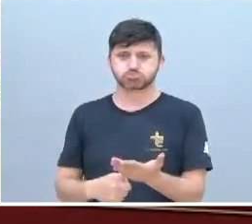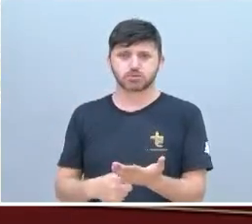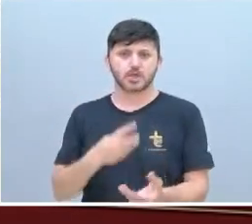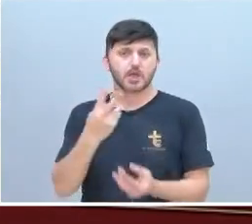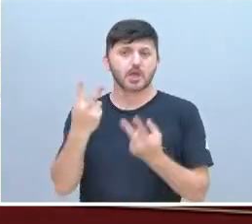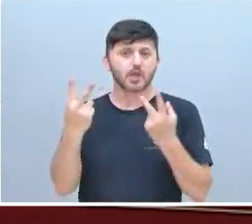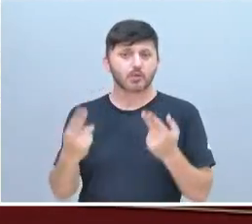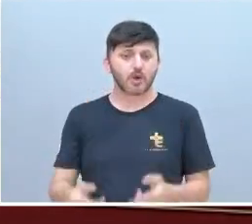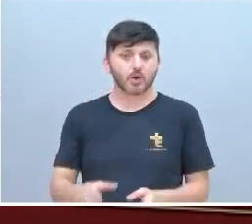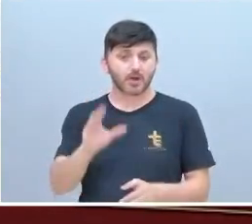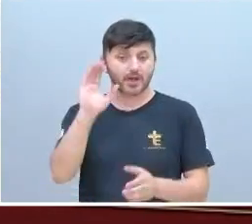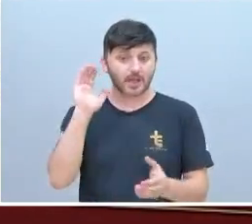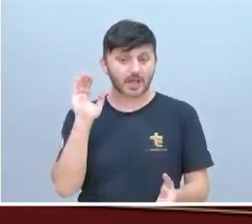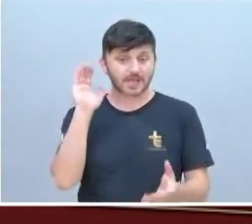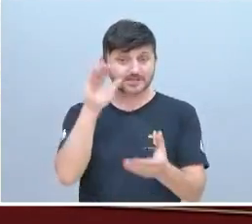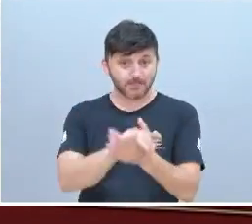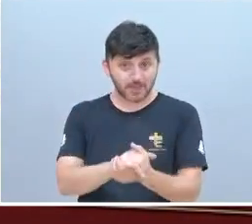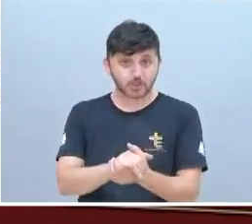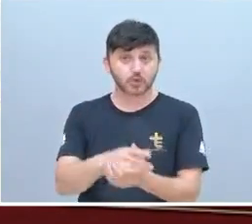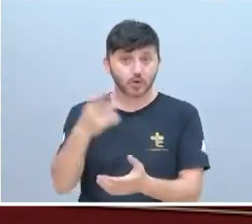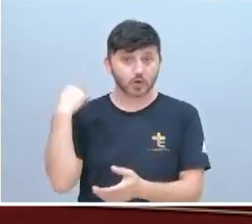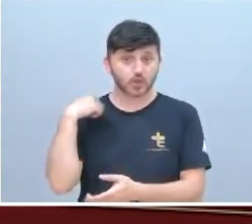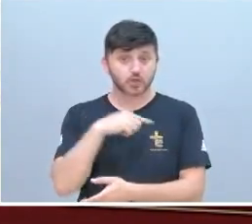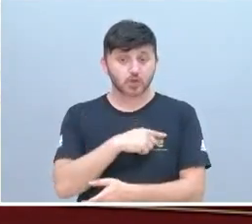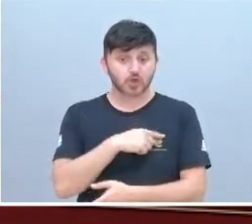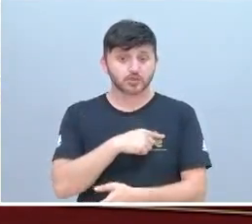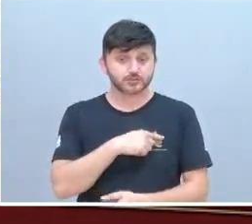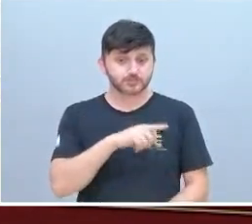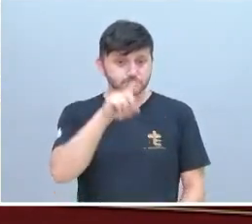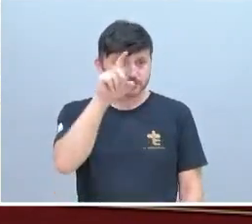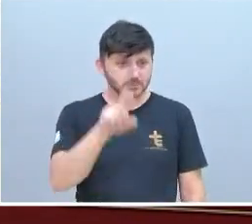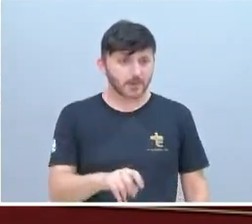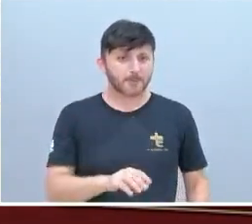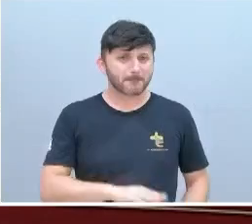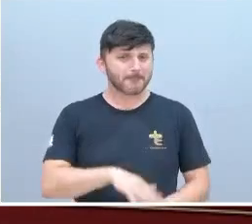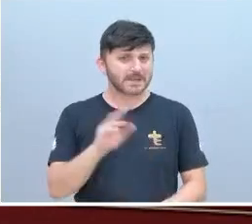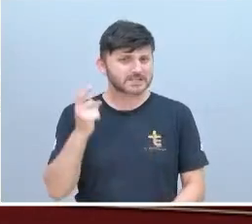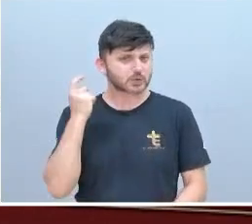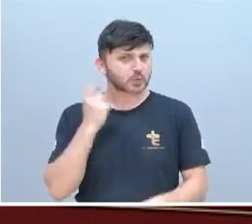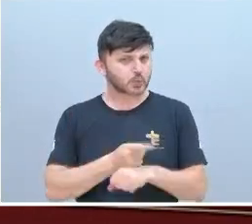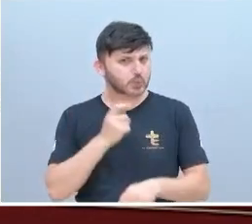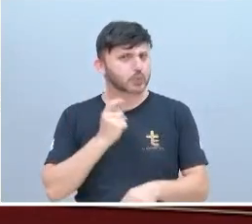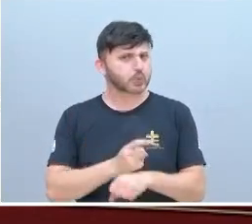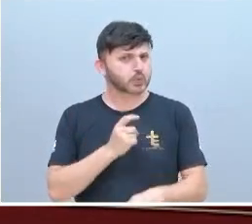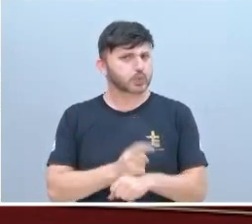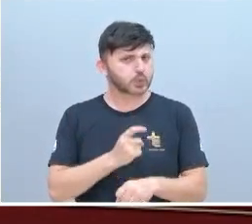casamento, somos mais radicais? Ah, por que não ser radical em Jesus?